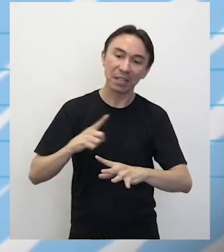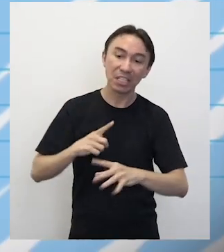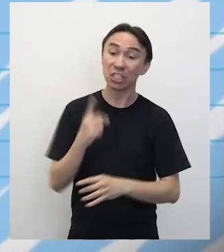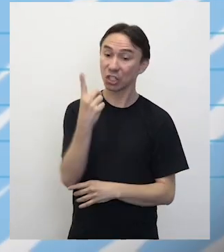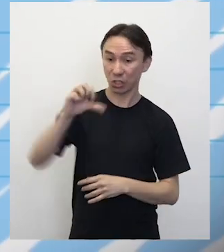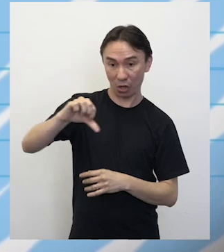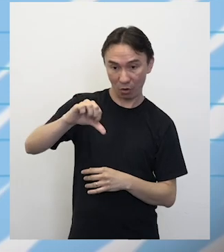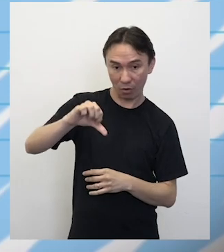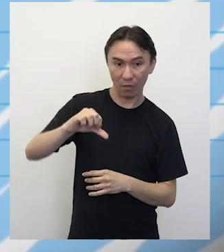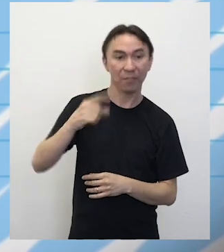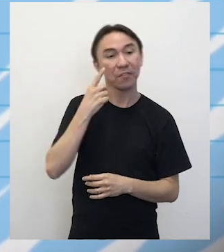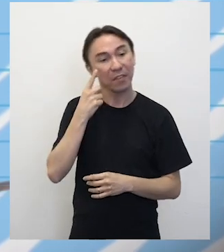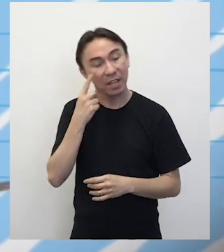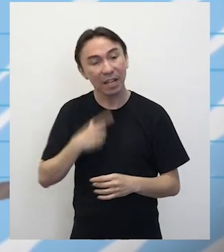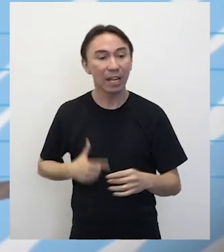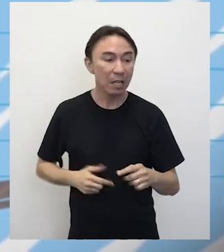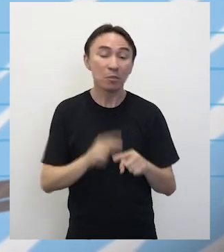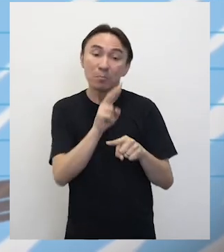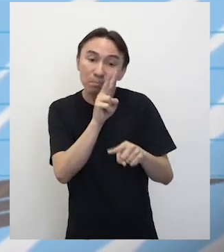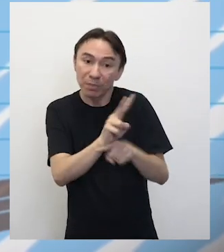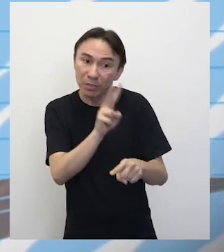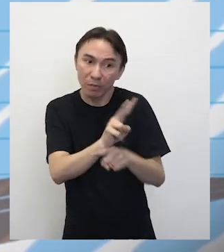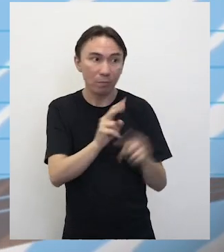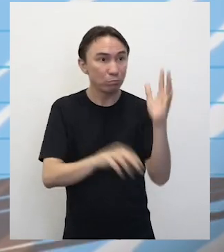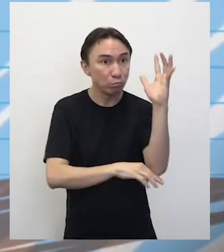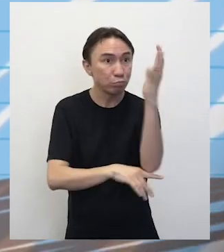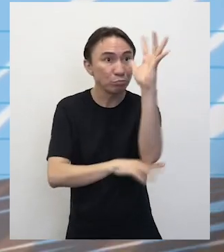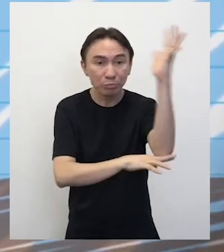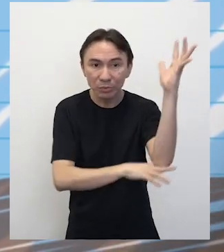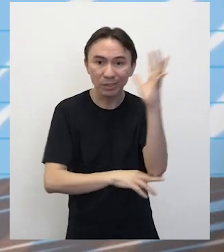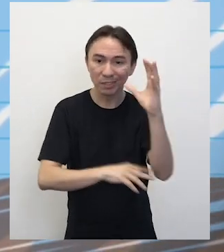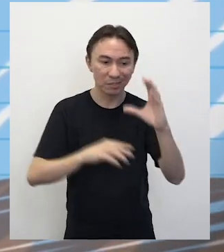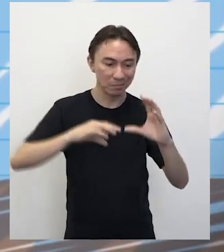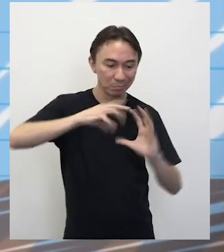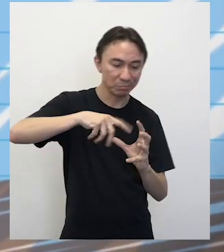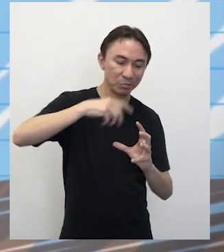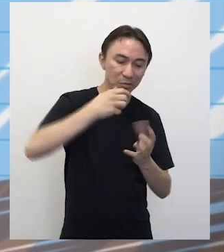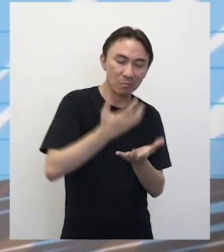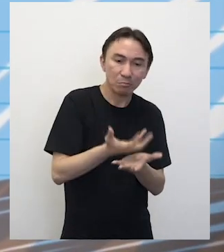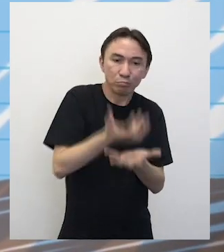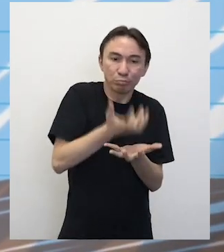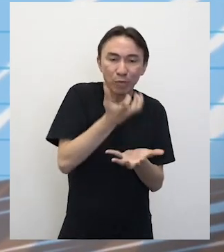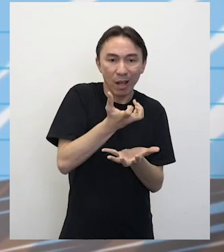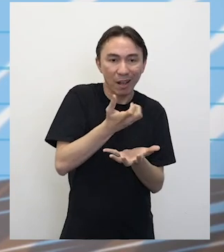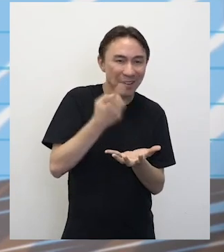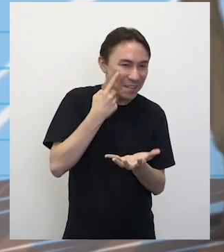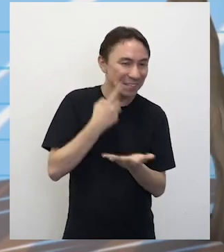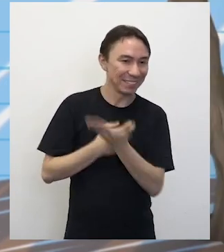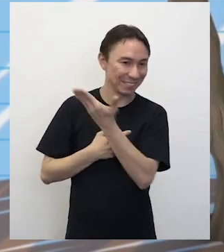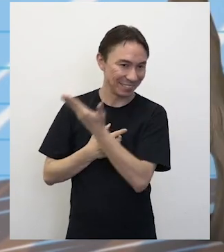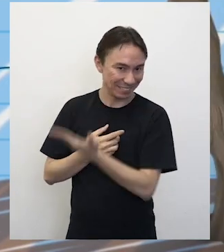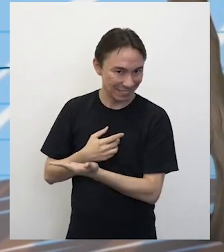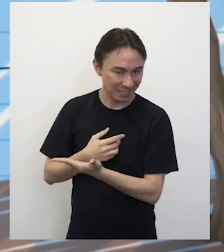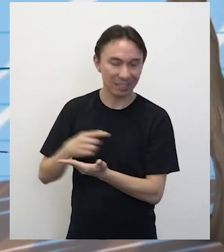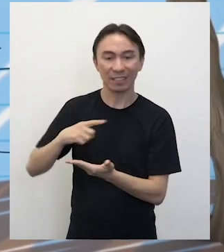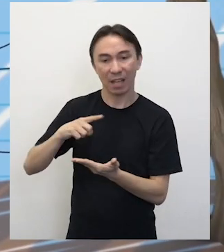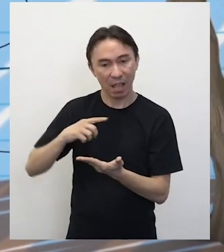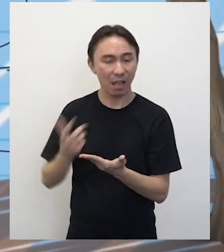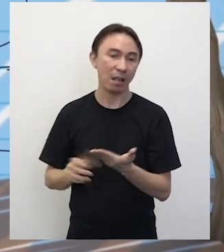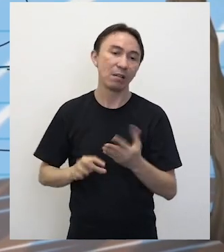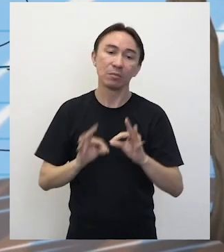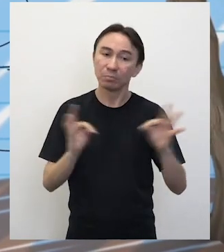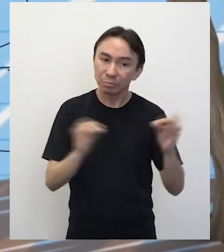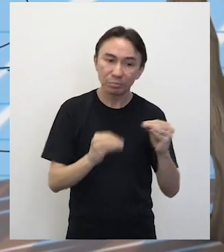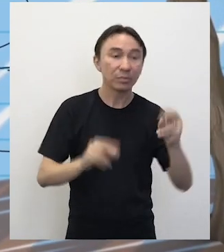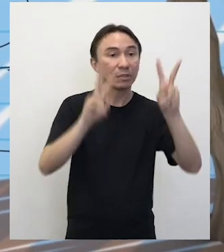de preservação e conservação do meio ambiente, considerados fundamentais para a qualidade de vida. Essas questões aparecem organizadas nos